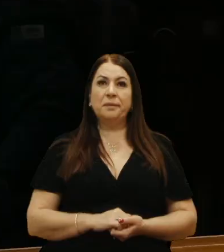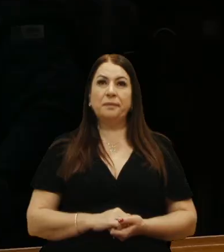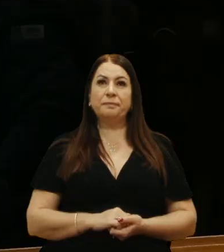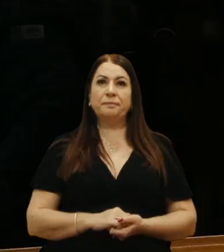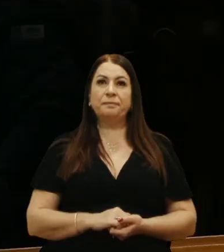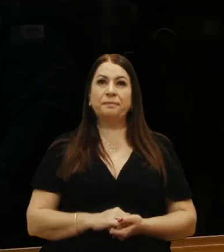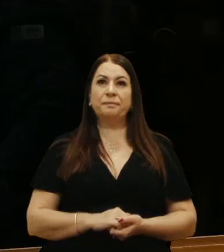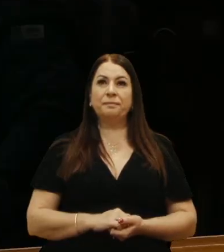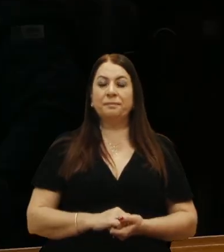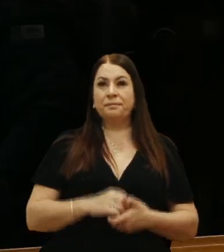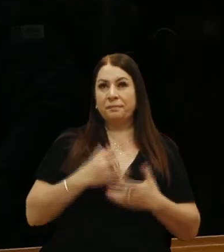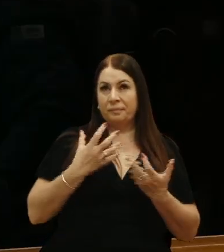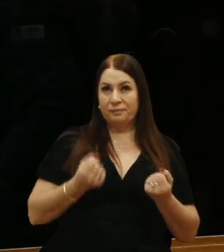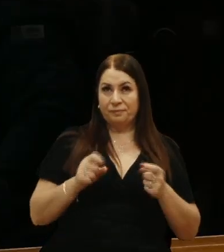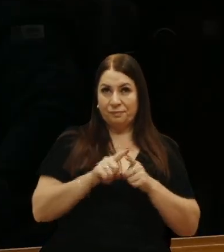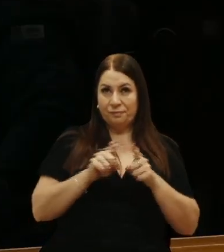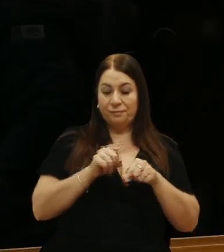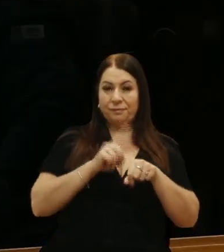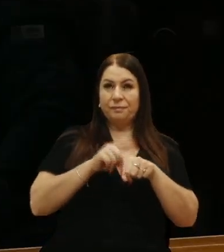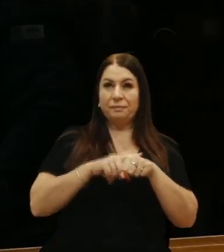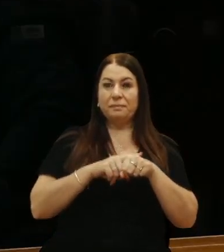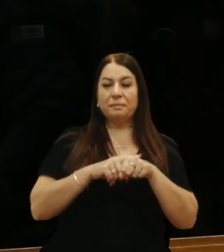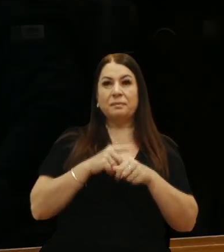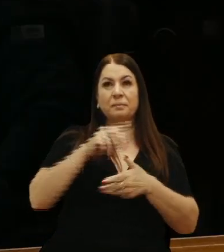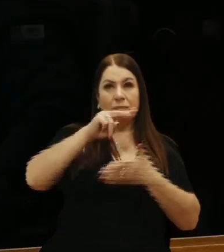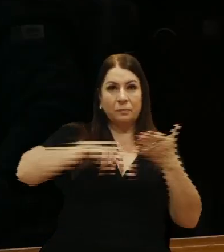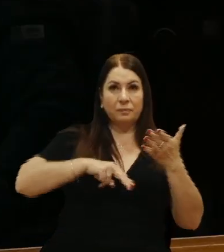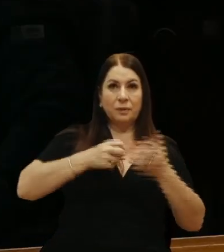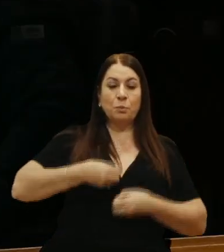Se o senhor me permitir, vou passar do tempo, vou ler um cordel.